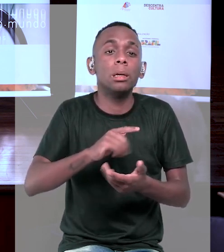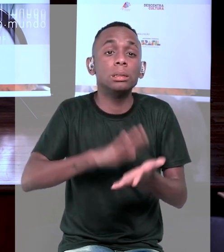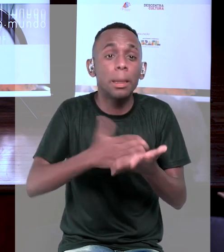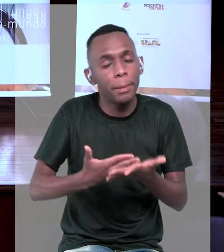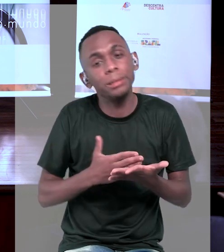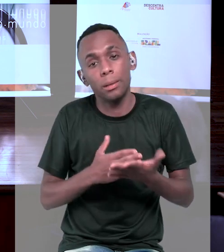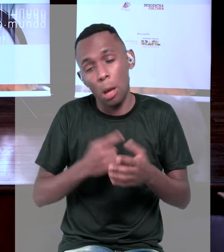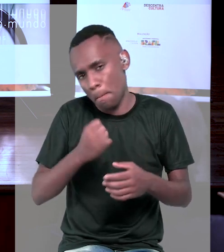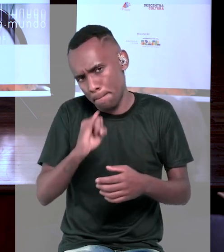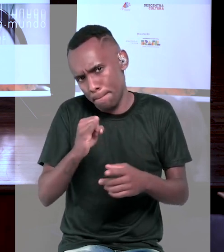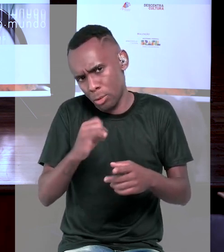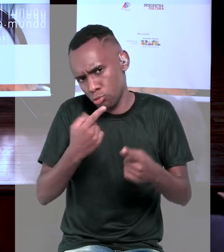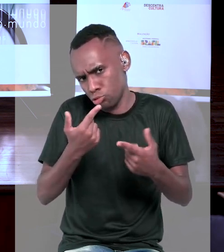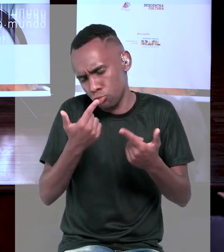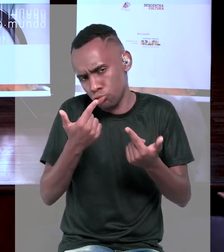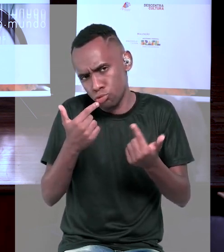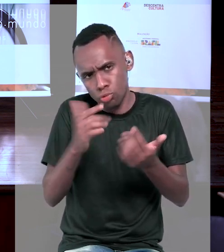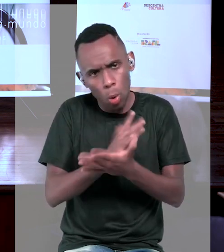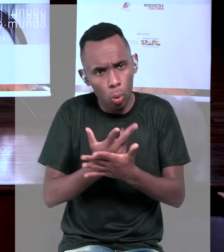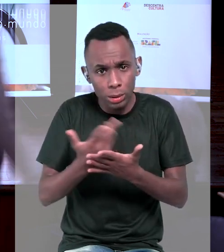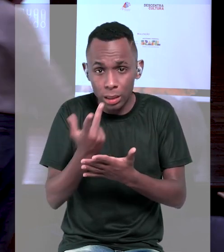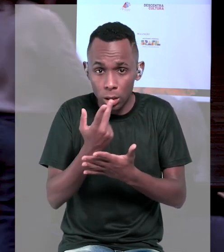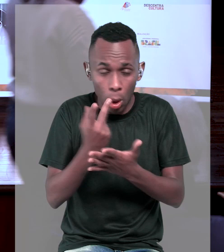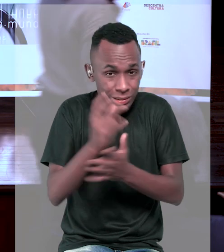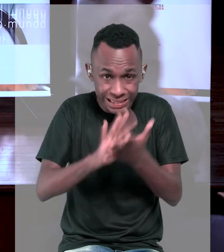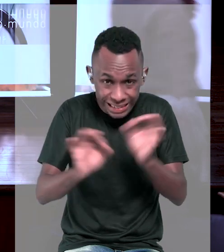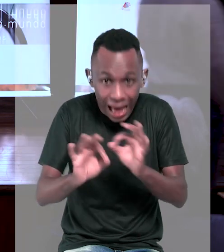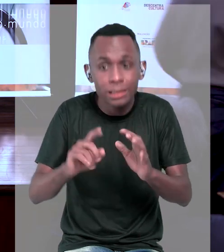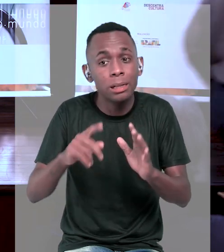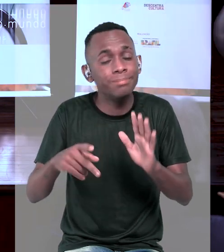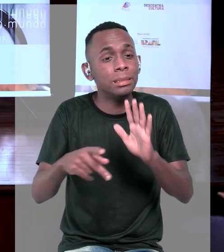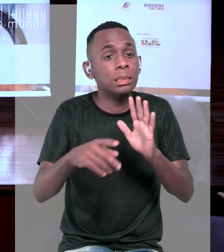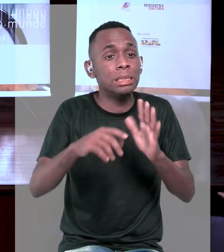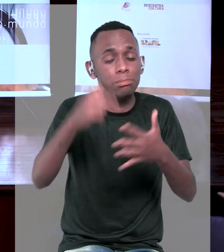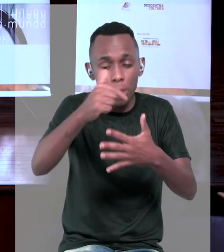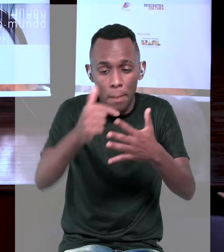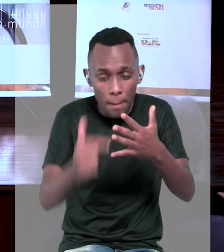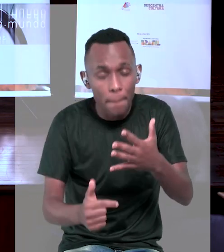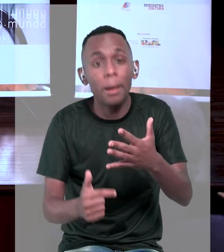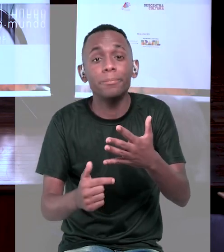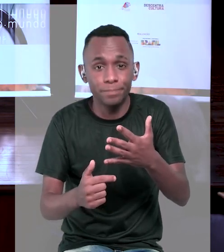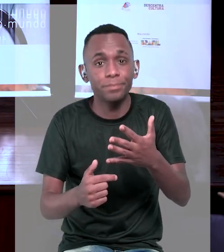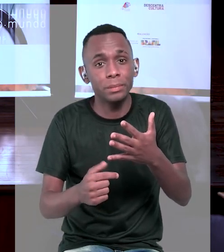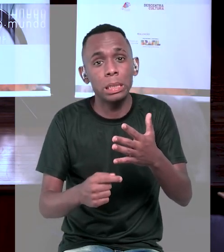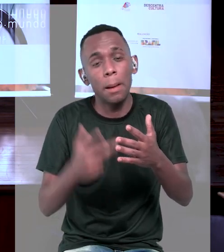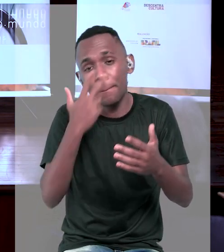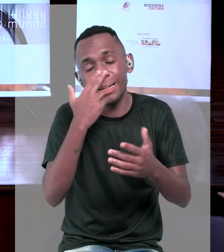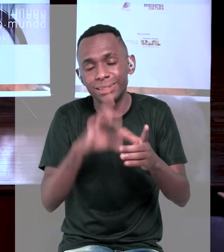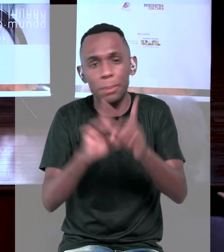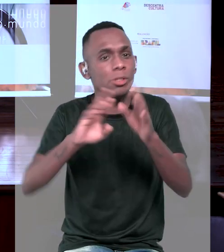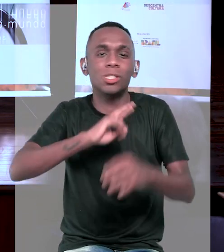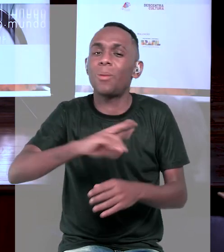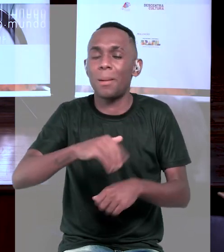assim, isso vai regular, interpretar e conduzir a democracia, que deixará de ser democracia. O nosso